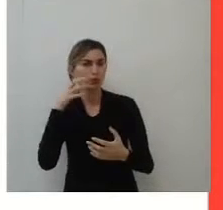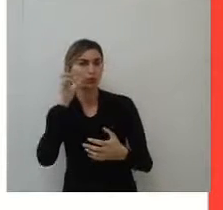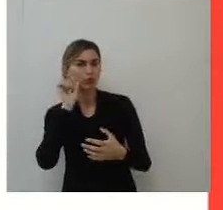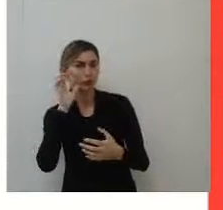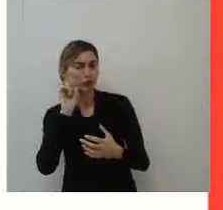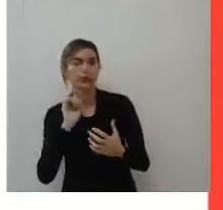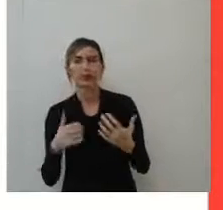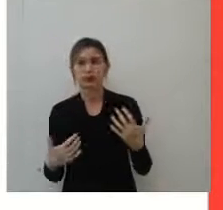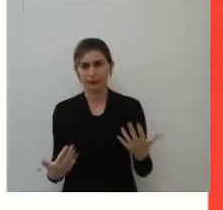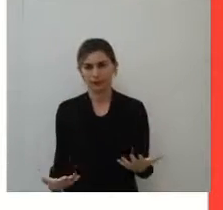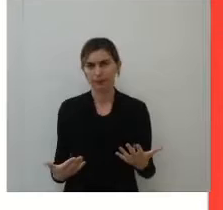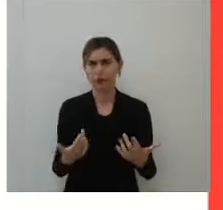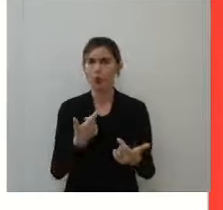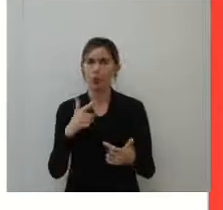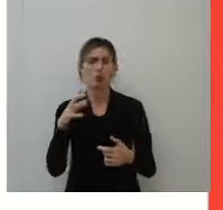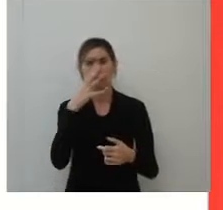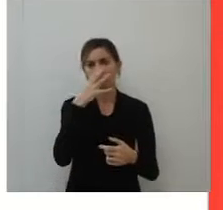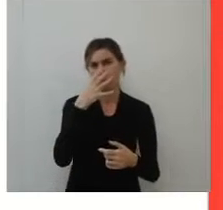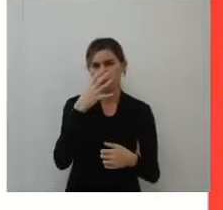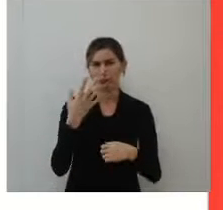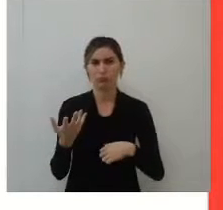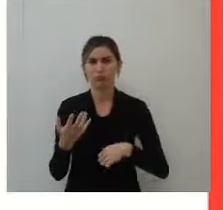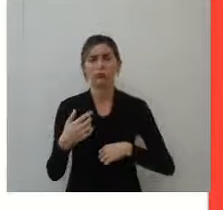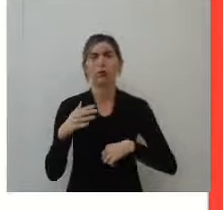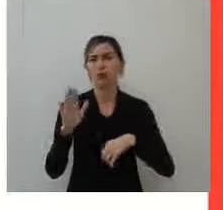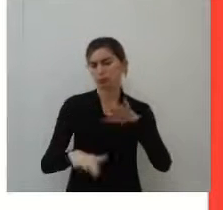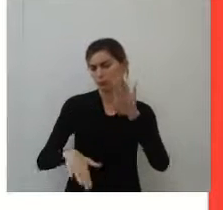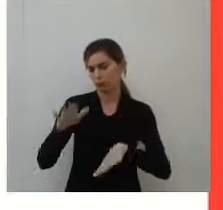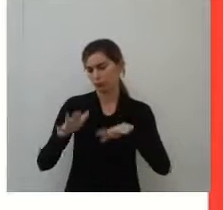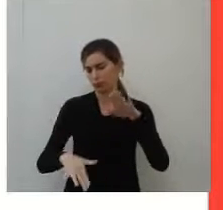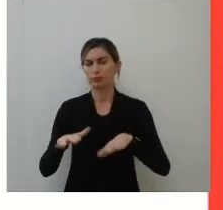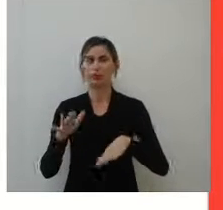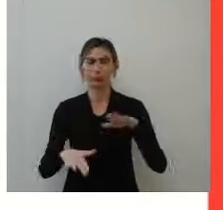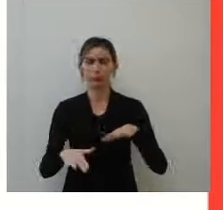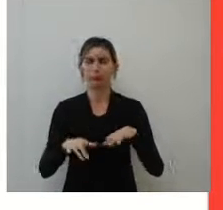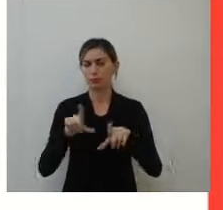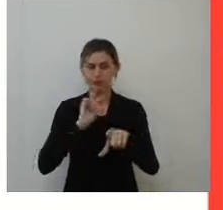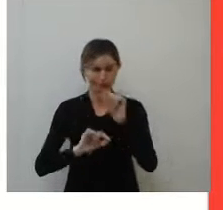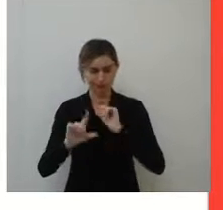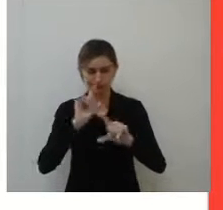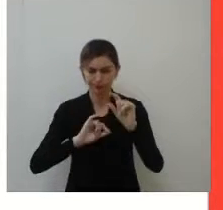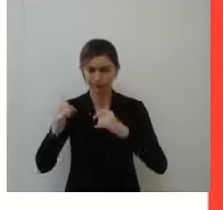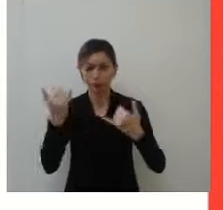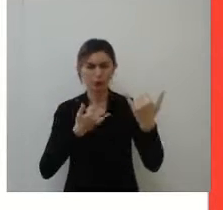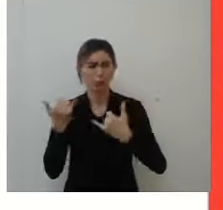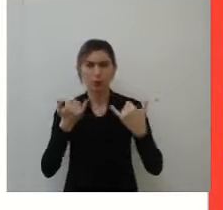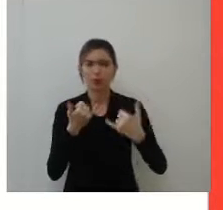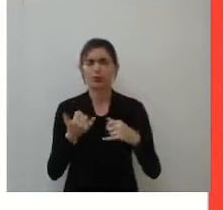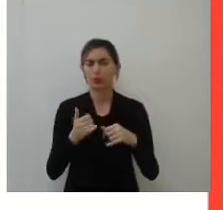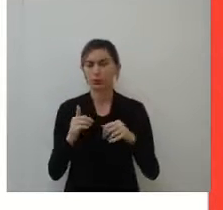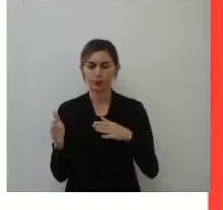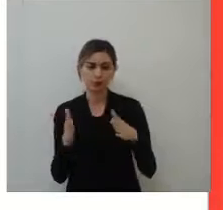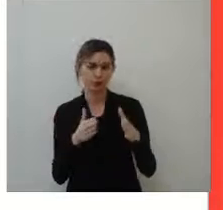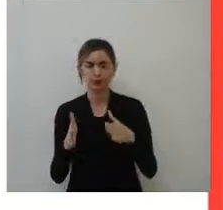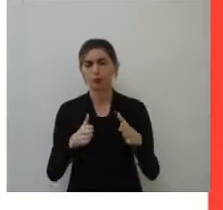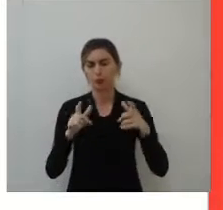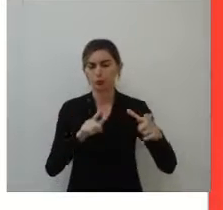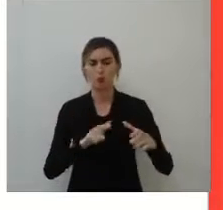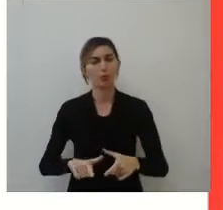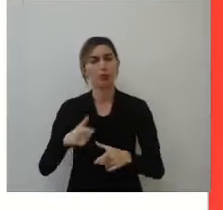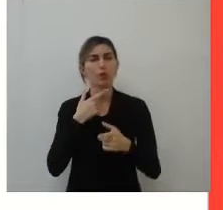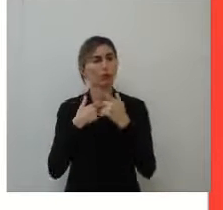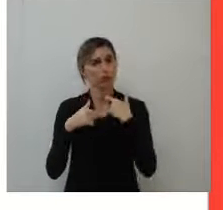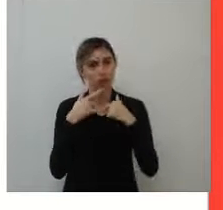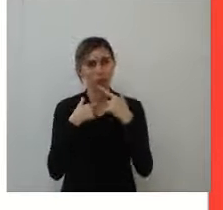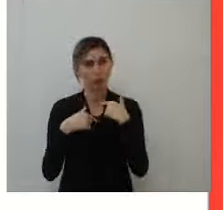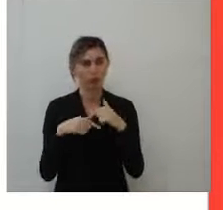tá? Ou telespectadores. A possibilidade de selecionar informações no momento, no local